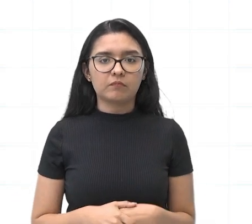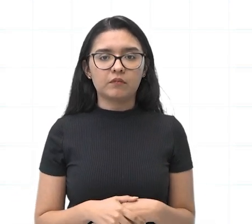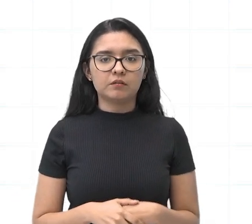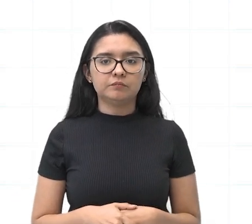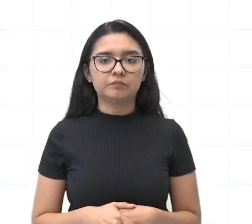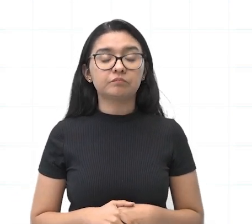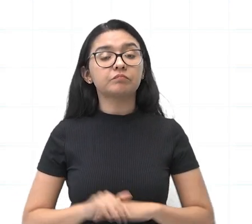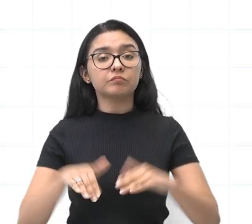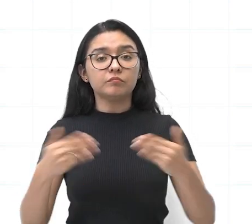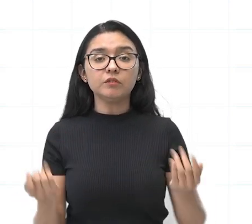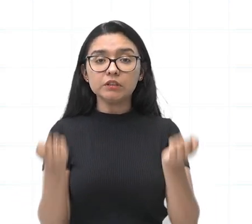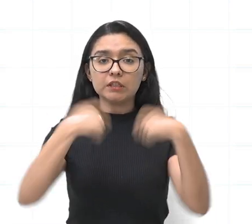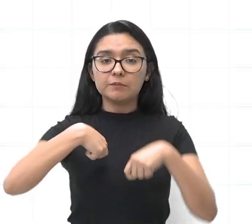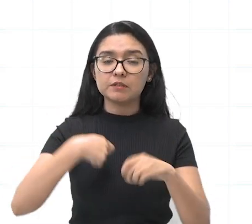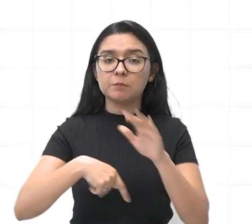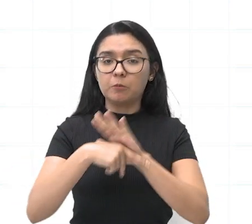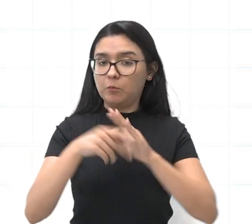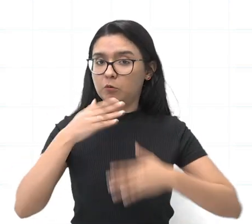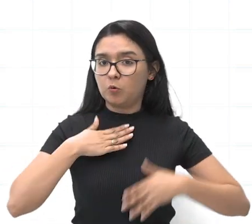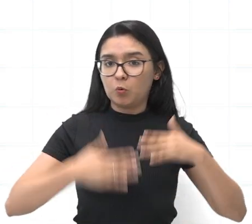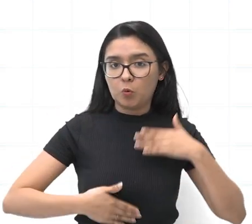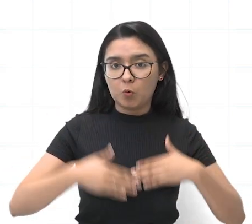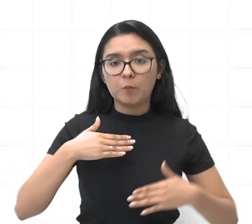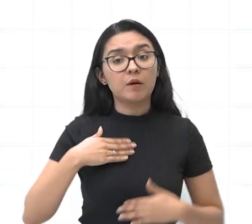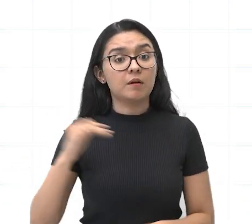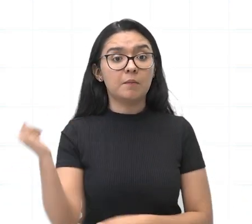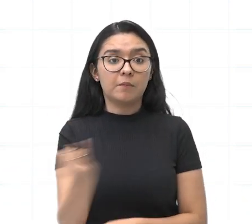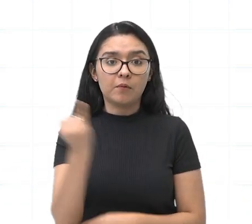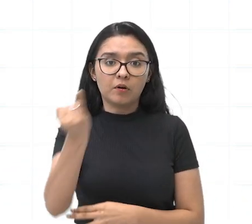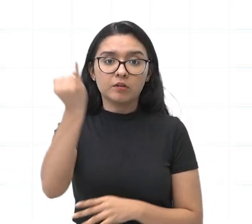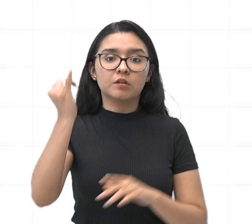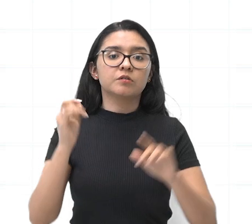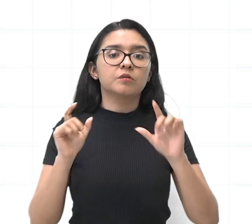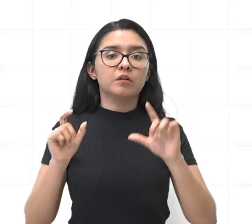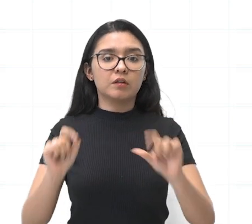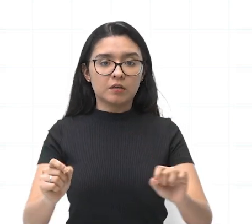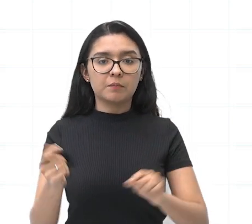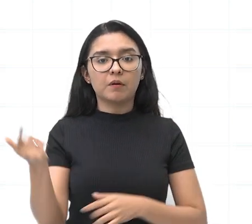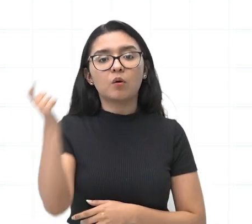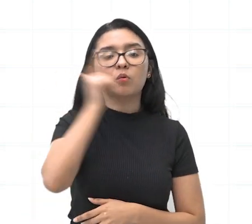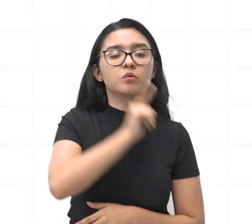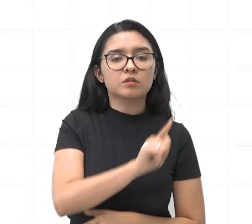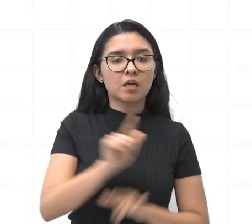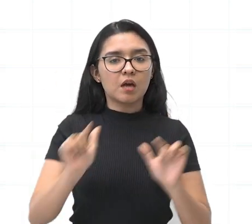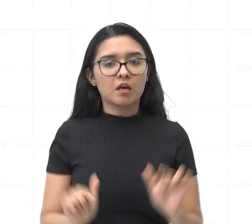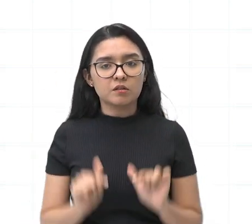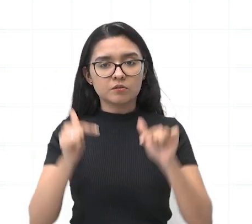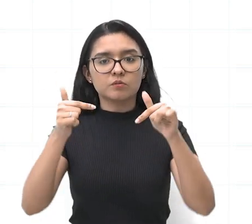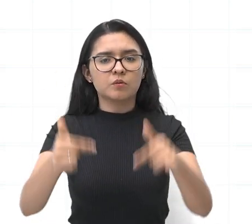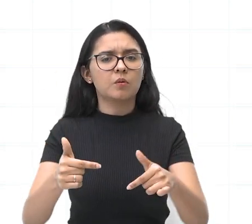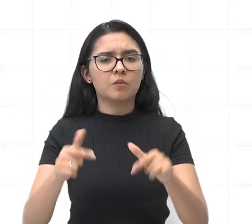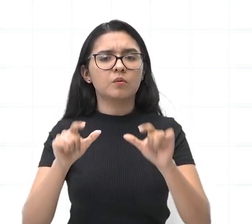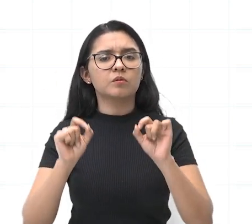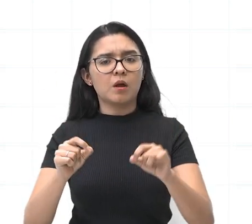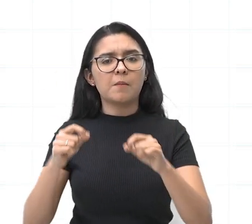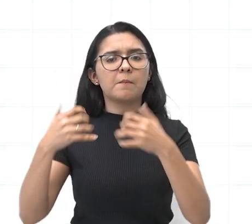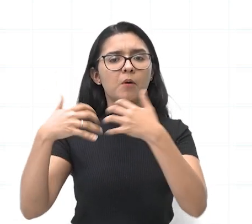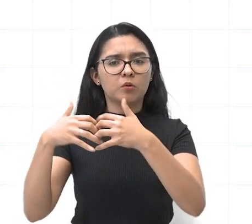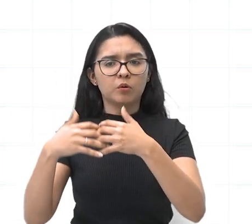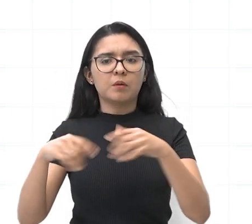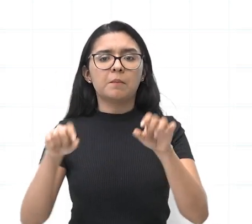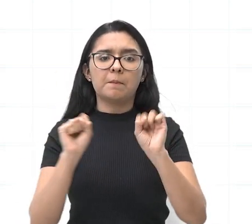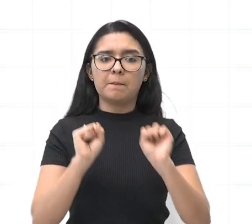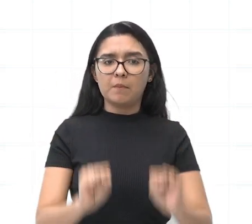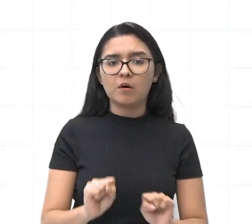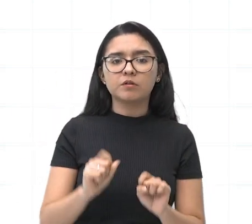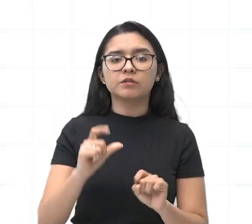Olha só, as capacidades físicas são elementos fundamentais para a realização de tarefas motoras, que podem